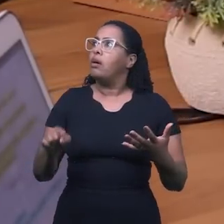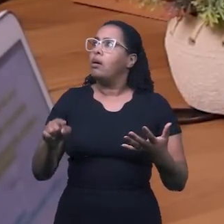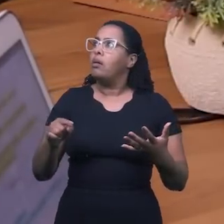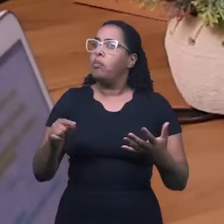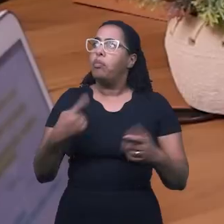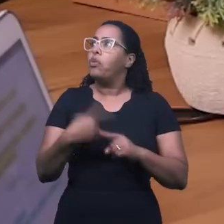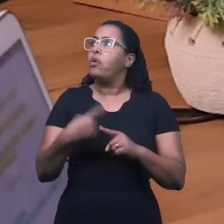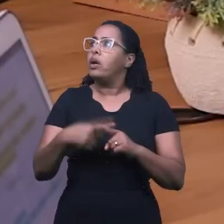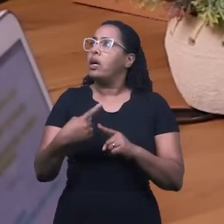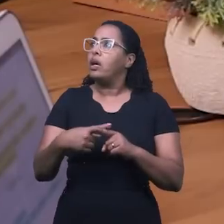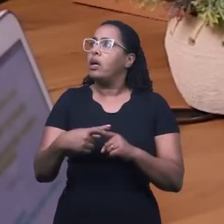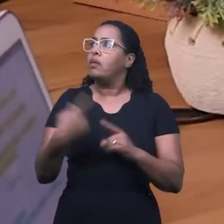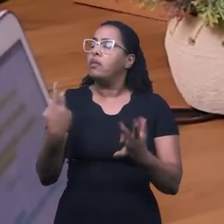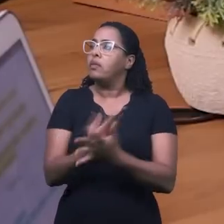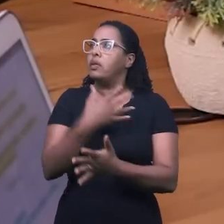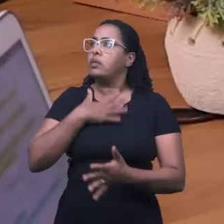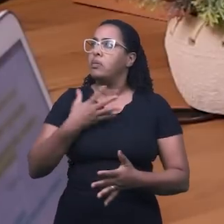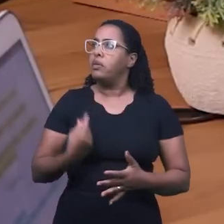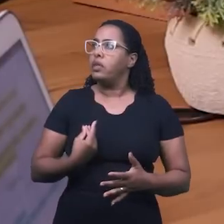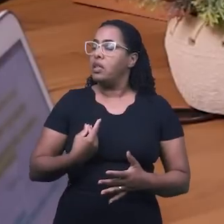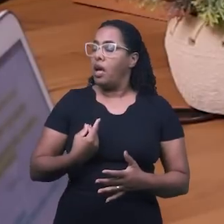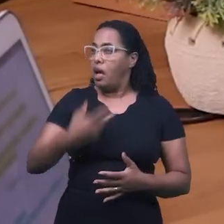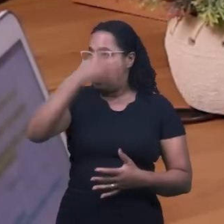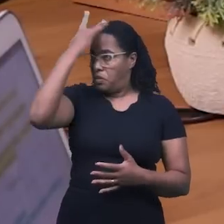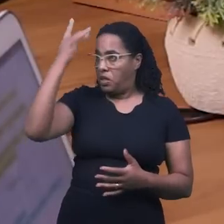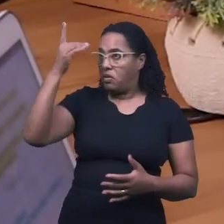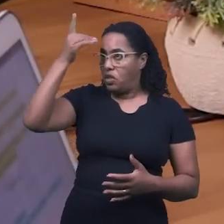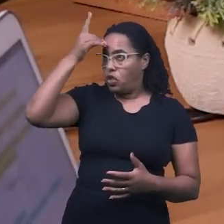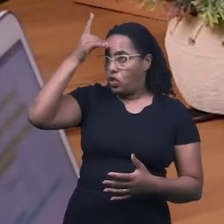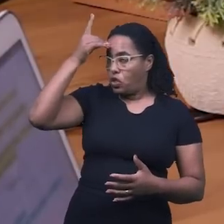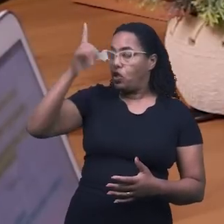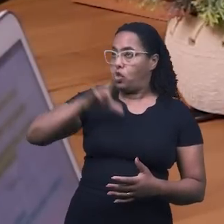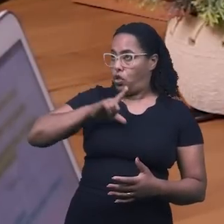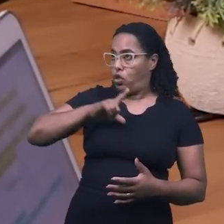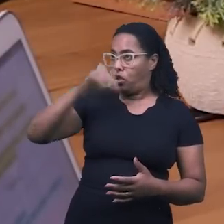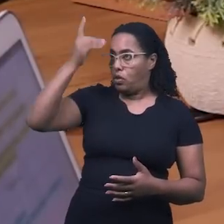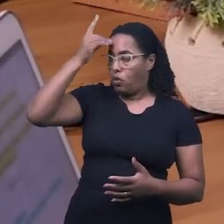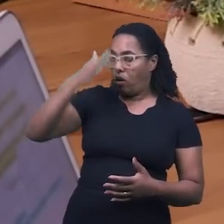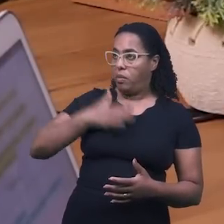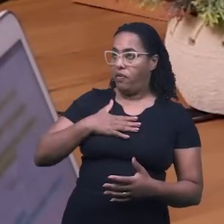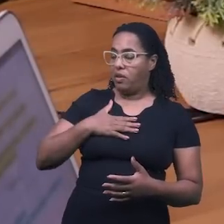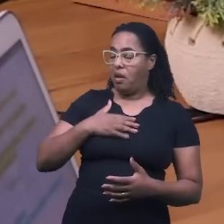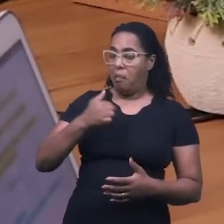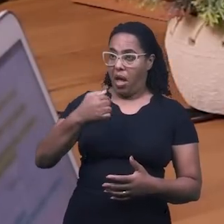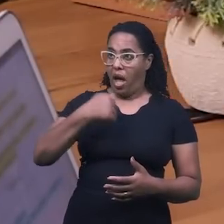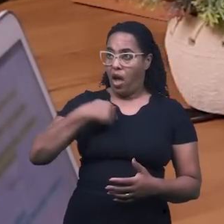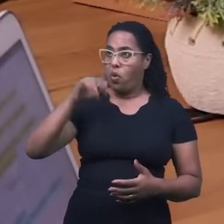tudo? Que não acontecia comigo. Tinham dons comigo, mas eu